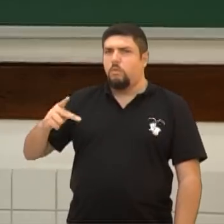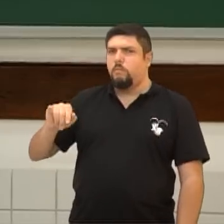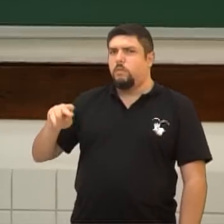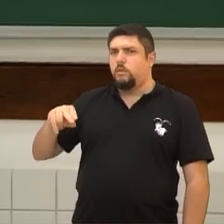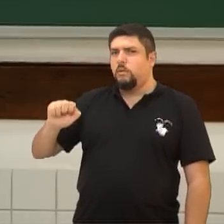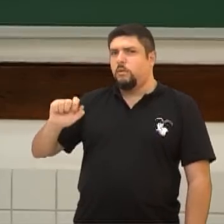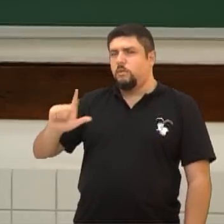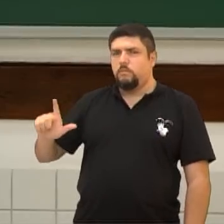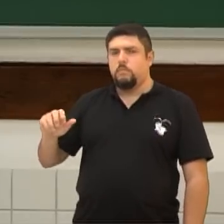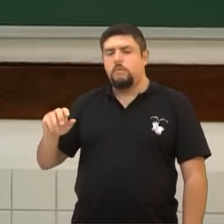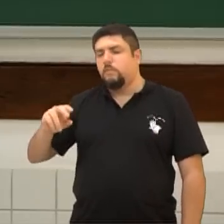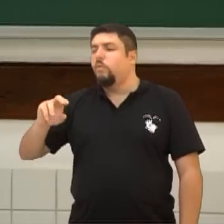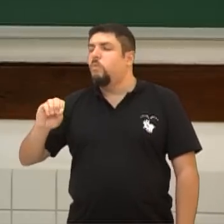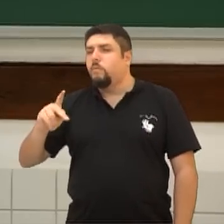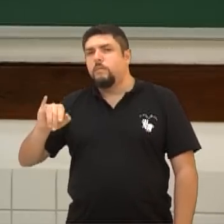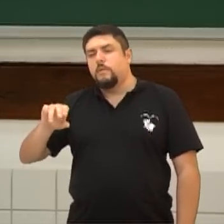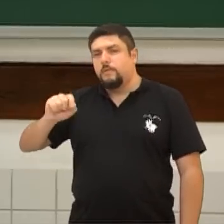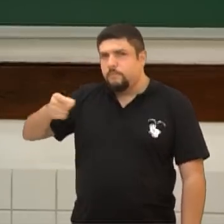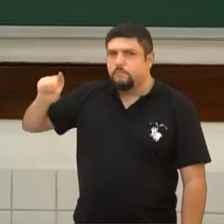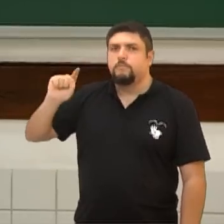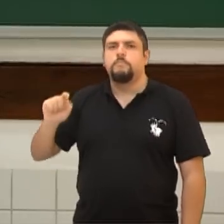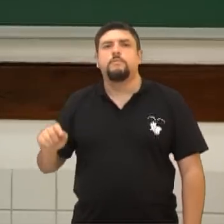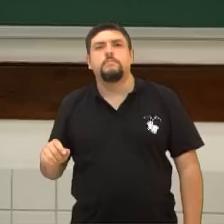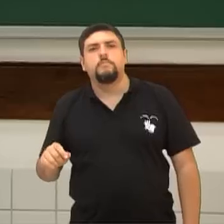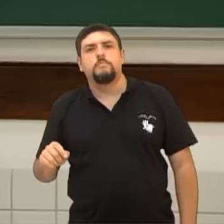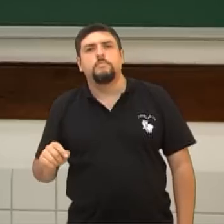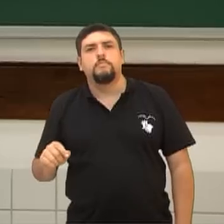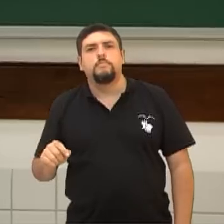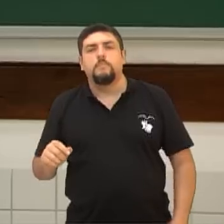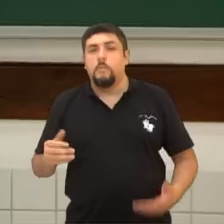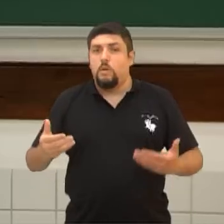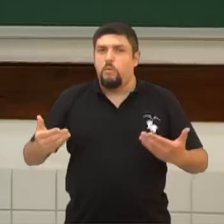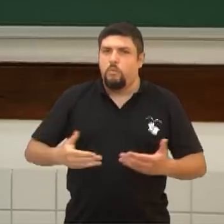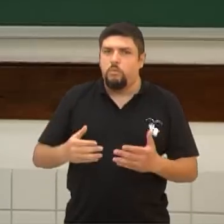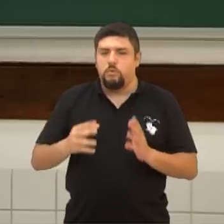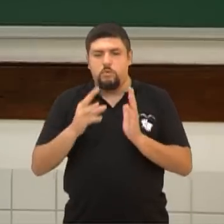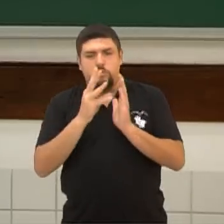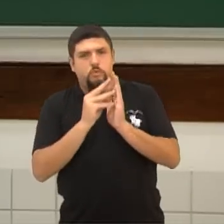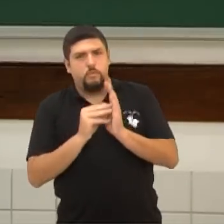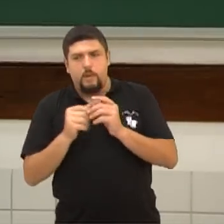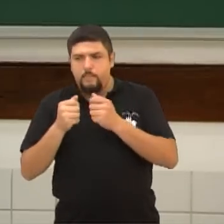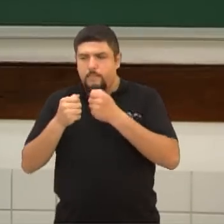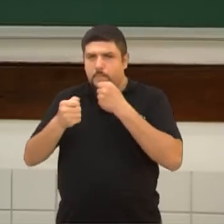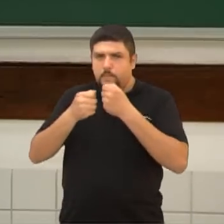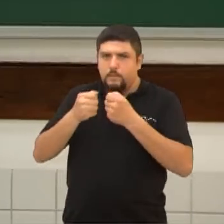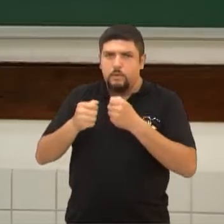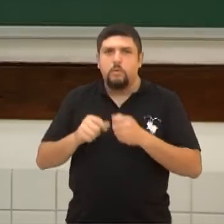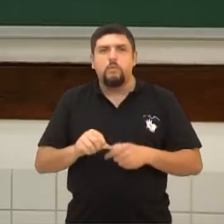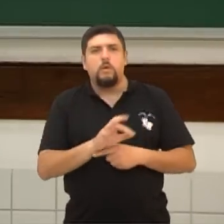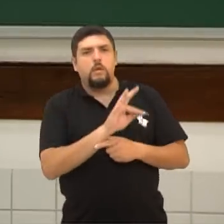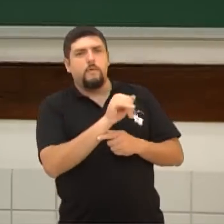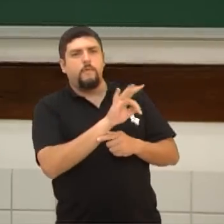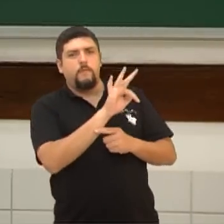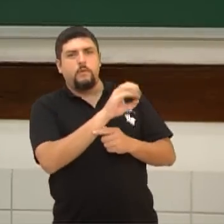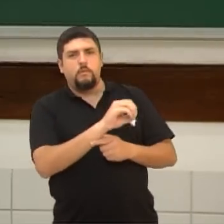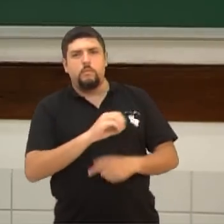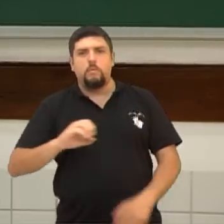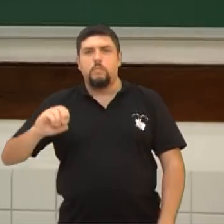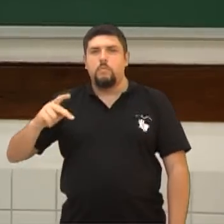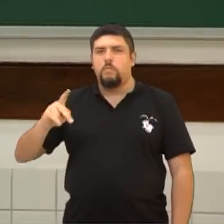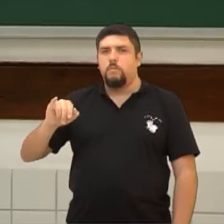ver hoje na nossa aula. Vamos lá? Conteúdo, entrevista e a diferença entre fato e